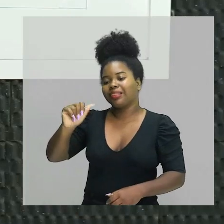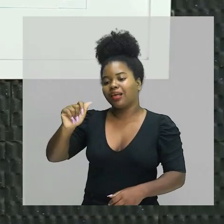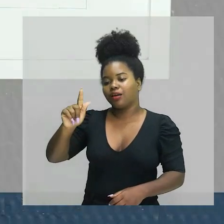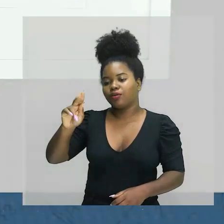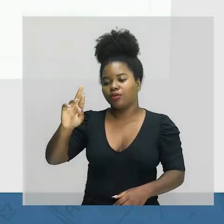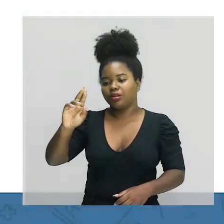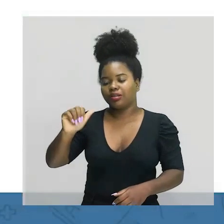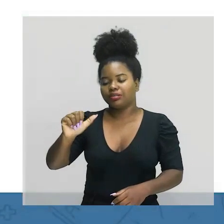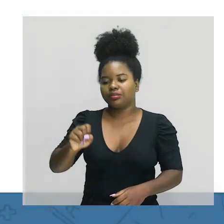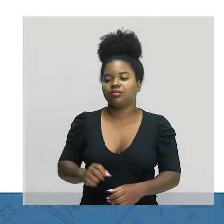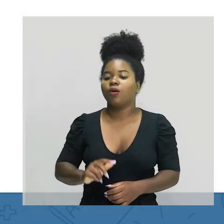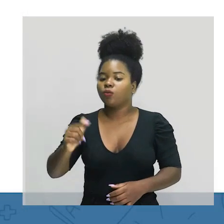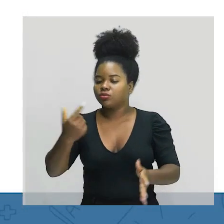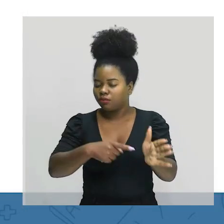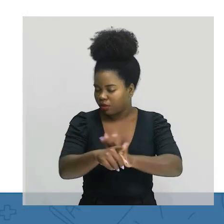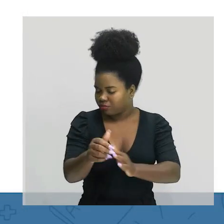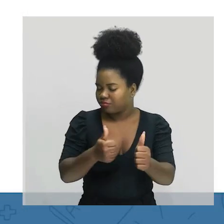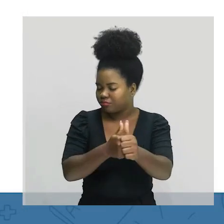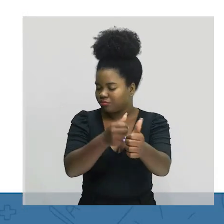próxima questão.